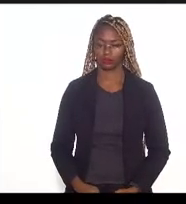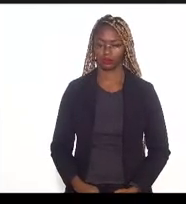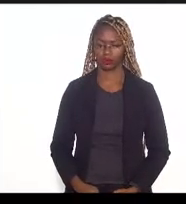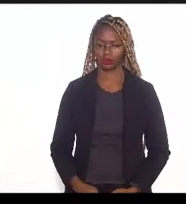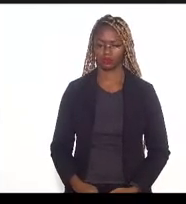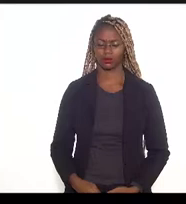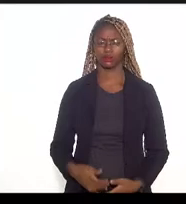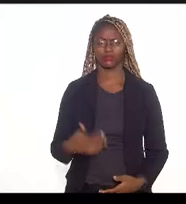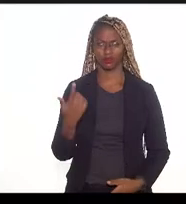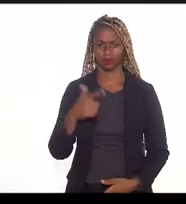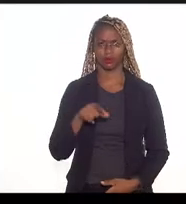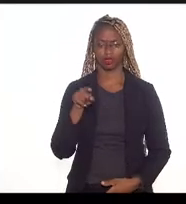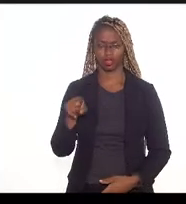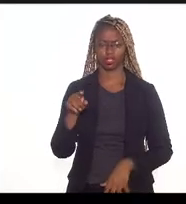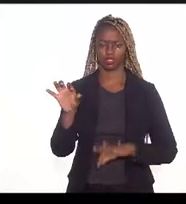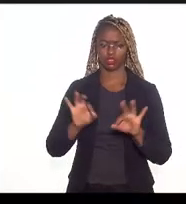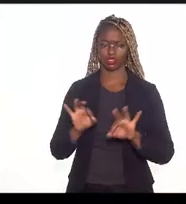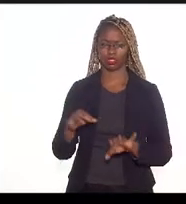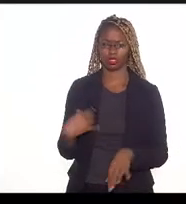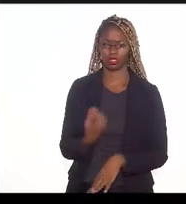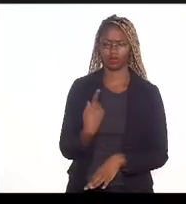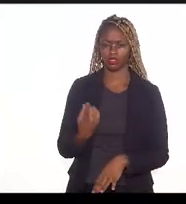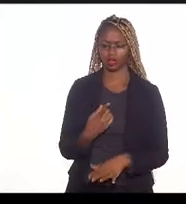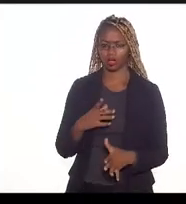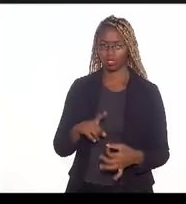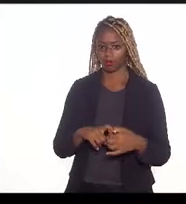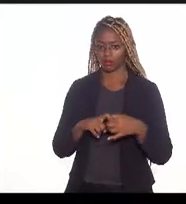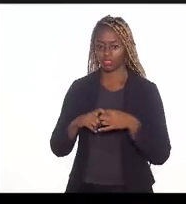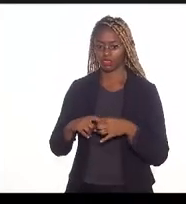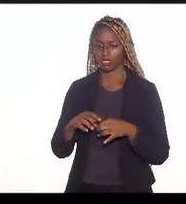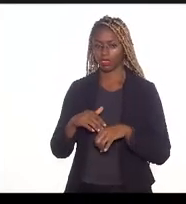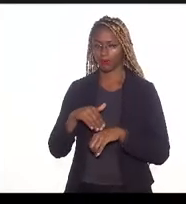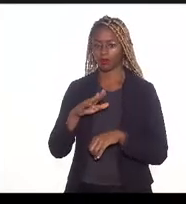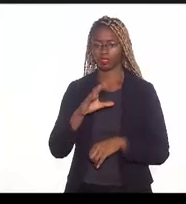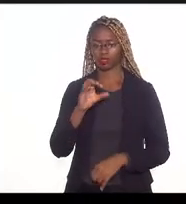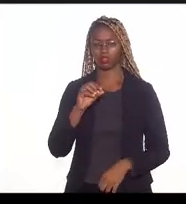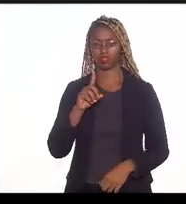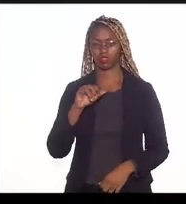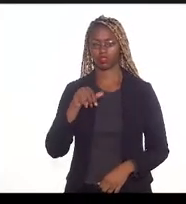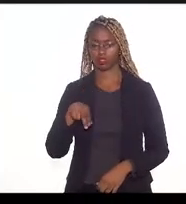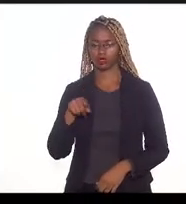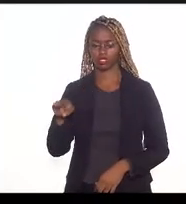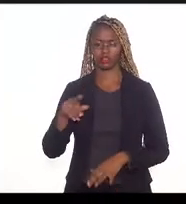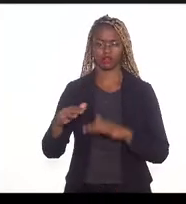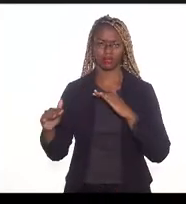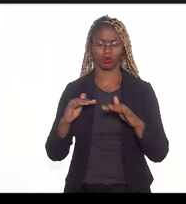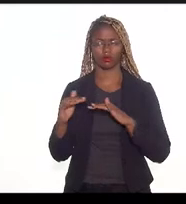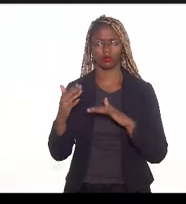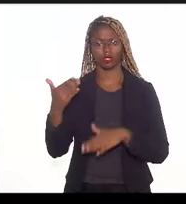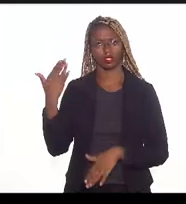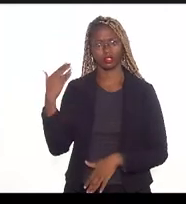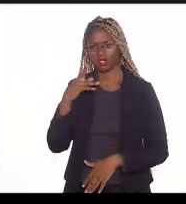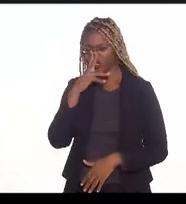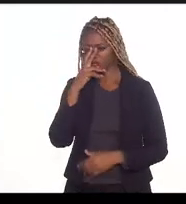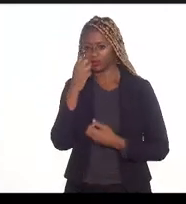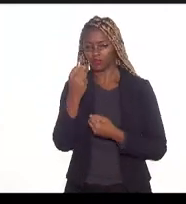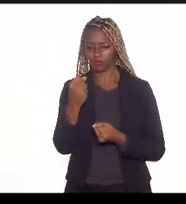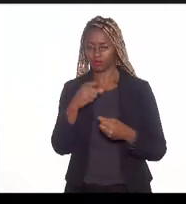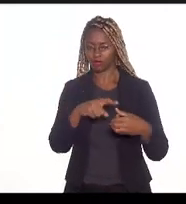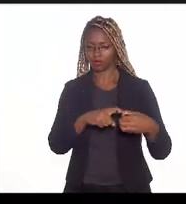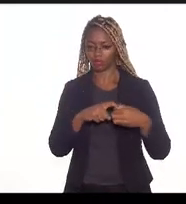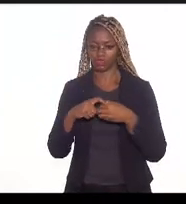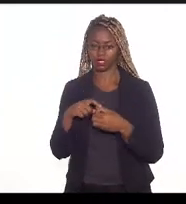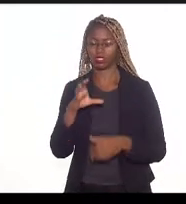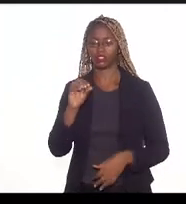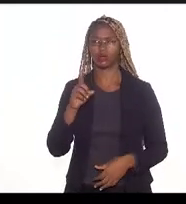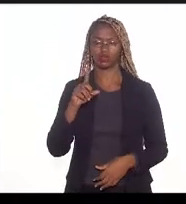Mais um planejamento nosso, né? A gente está aumentando a nossa parceria com a Codim. Isso era um movimento que antigamente era muito forte, a nossa parceria com a Codim, para as